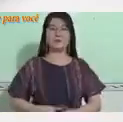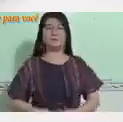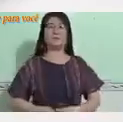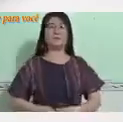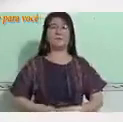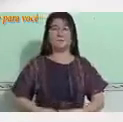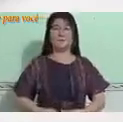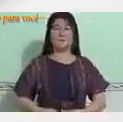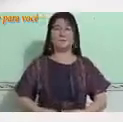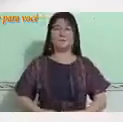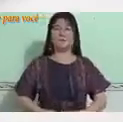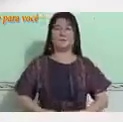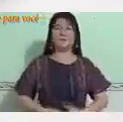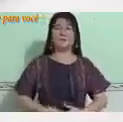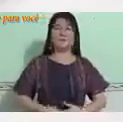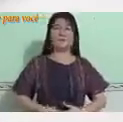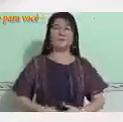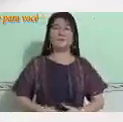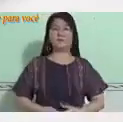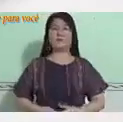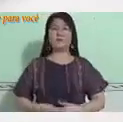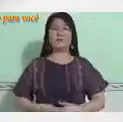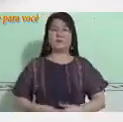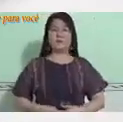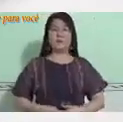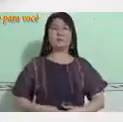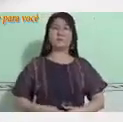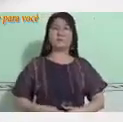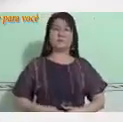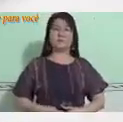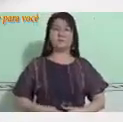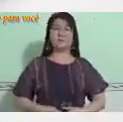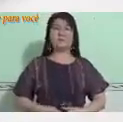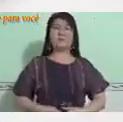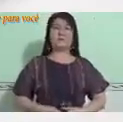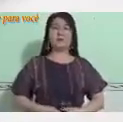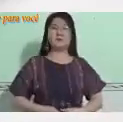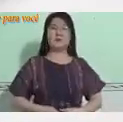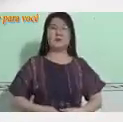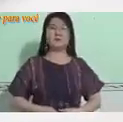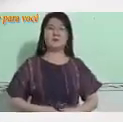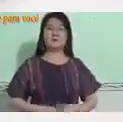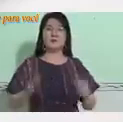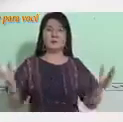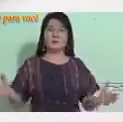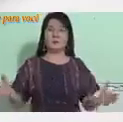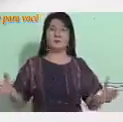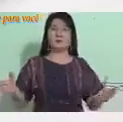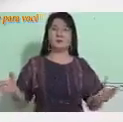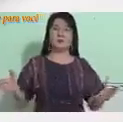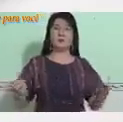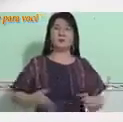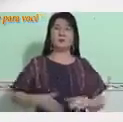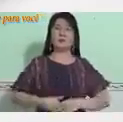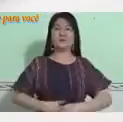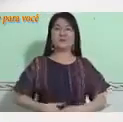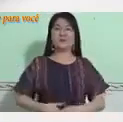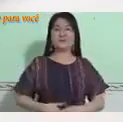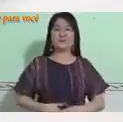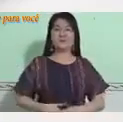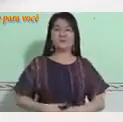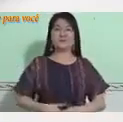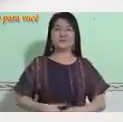o pepino como a batata clareia a pele naturalmente, colocar pedaço de papel alumínio gelado sobre a